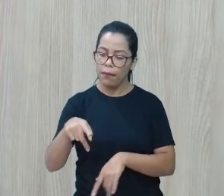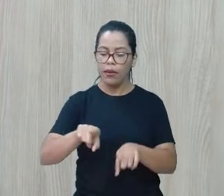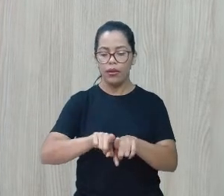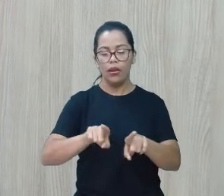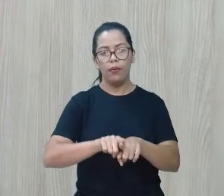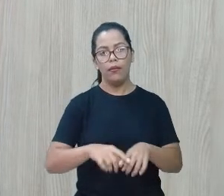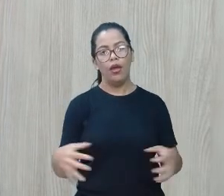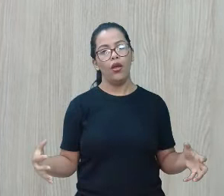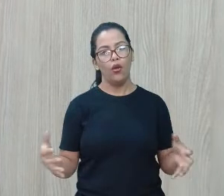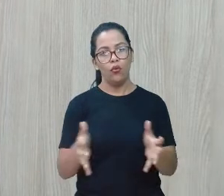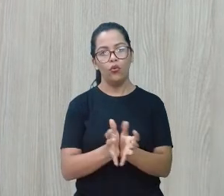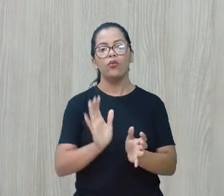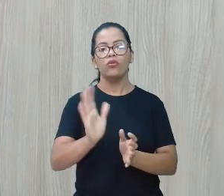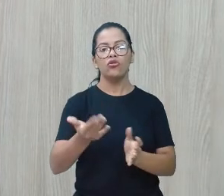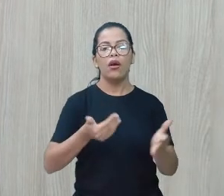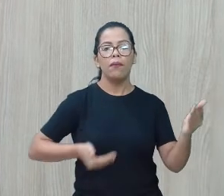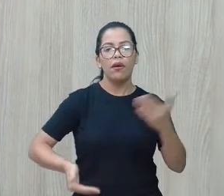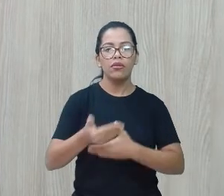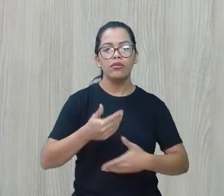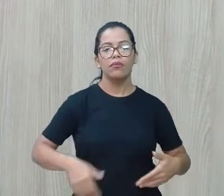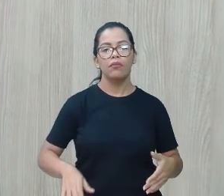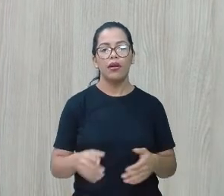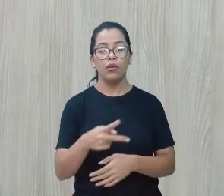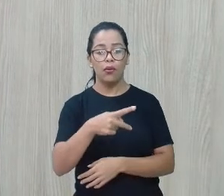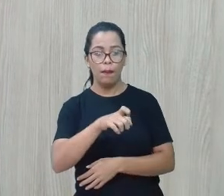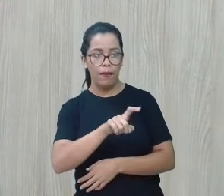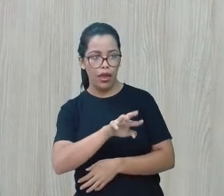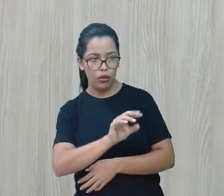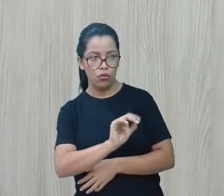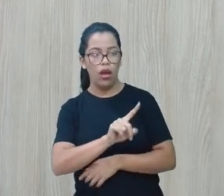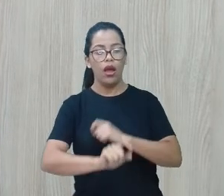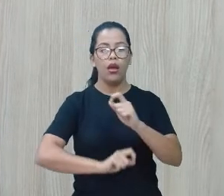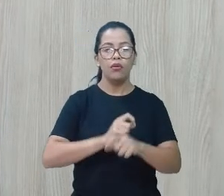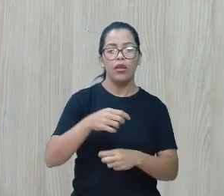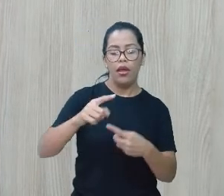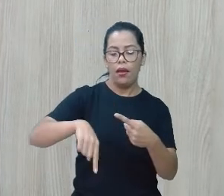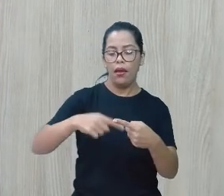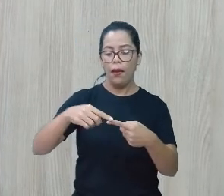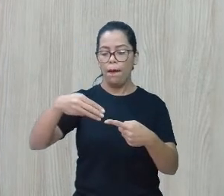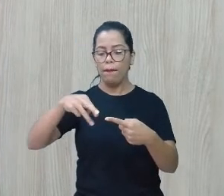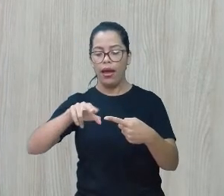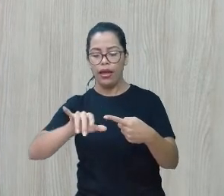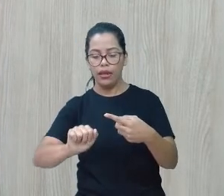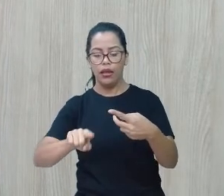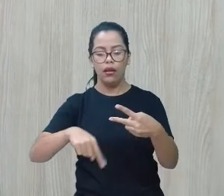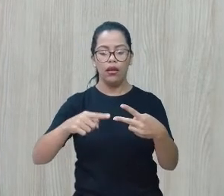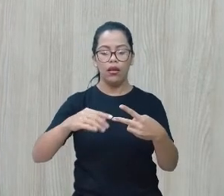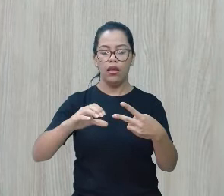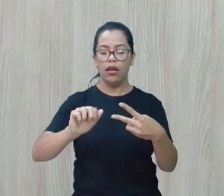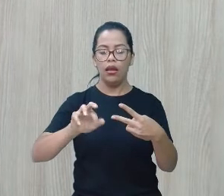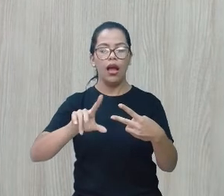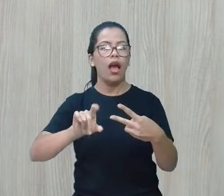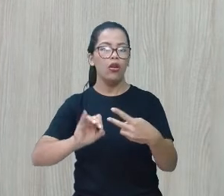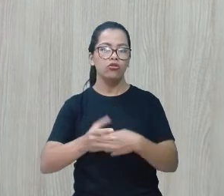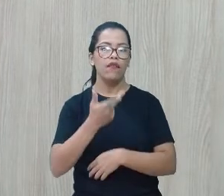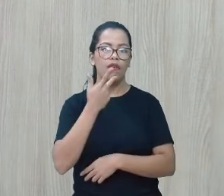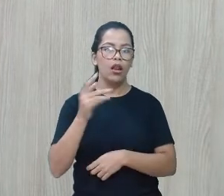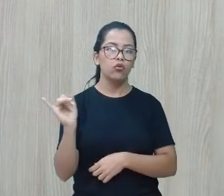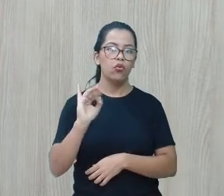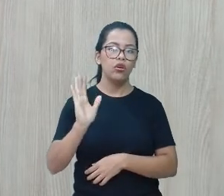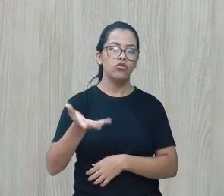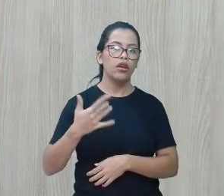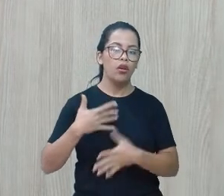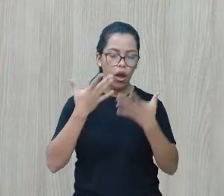o pessoal que está já participando aqui, Pedro, Maria, Carlos, já estão dando um alô aqui, e eu estou chamando a